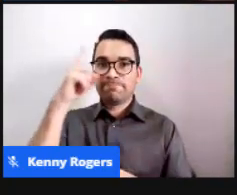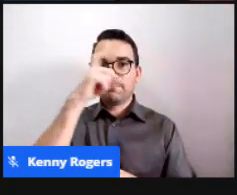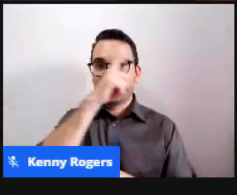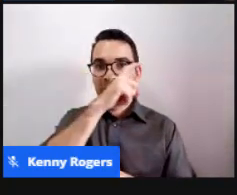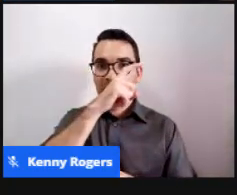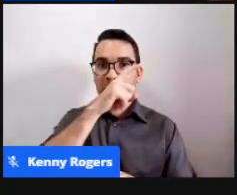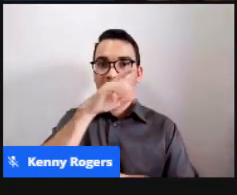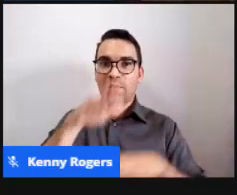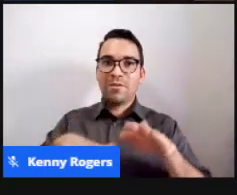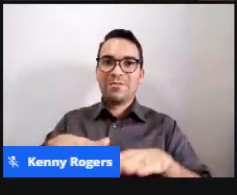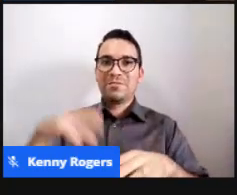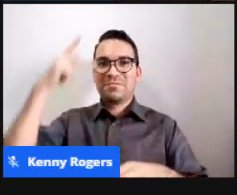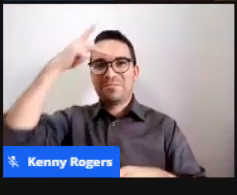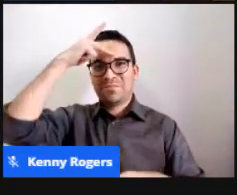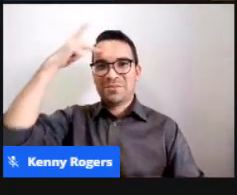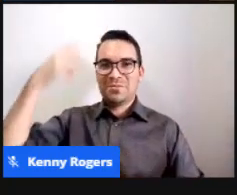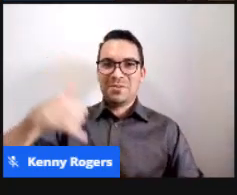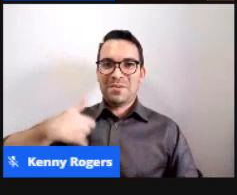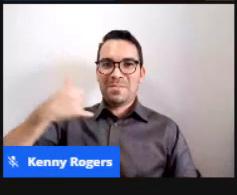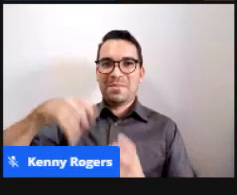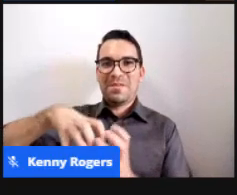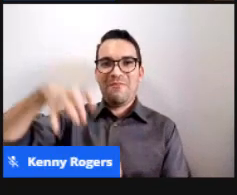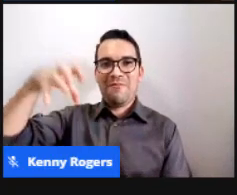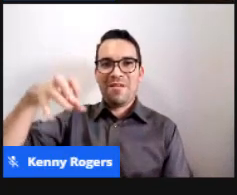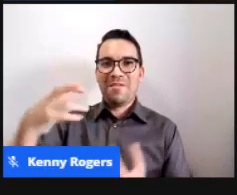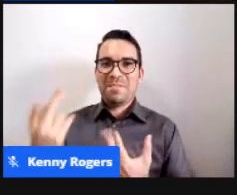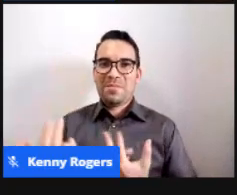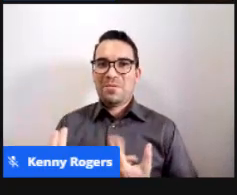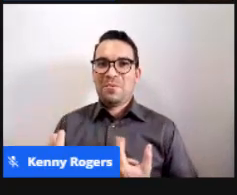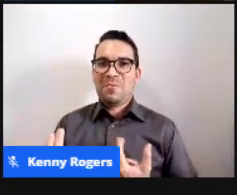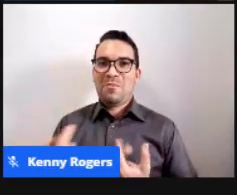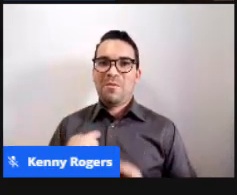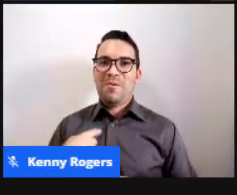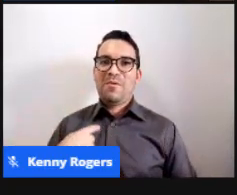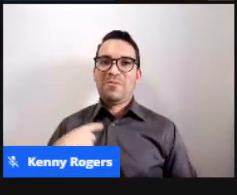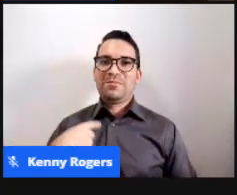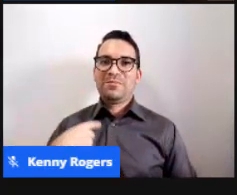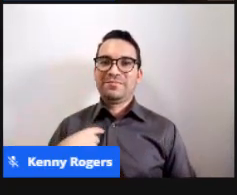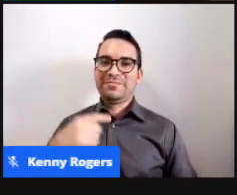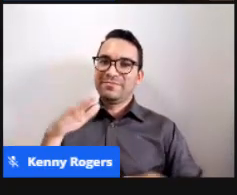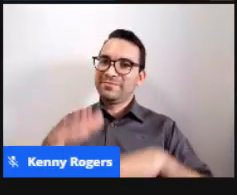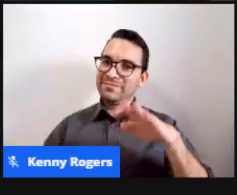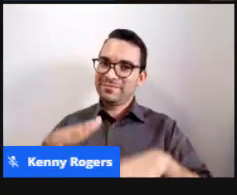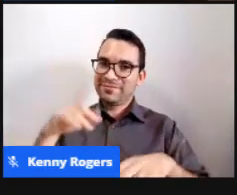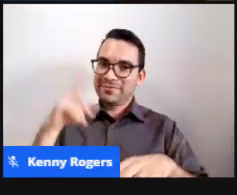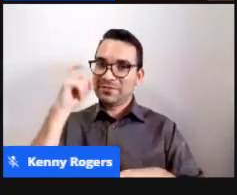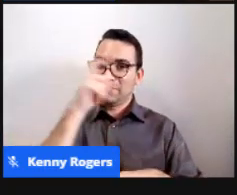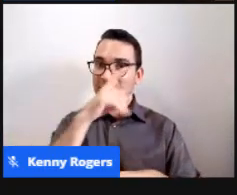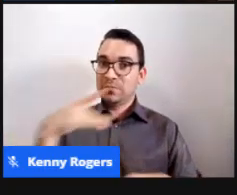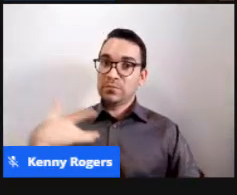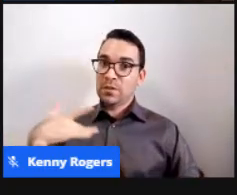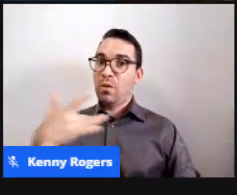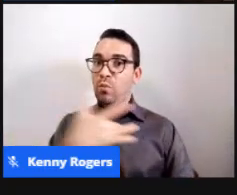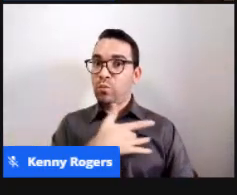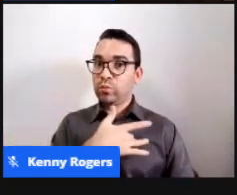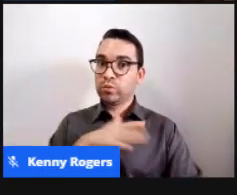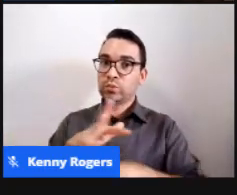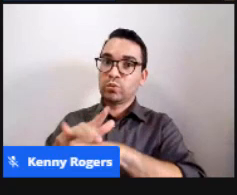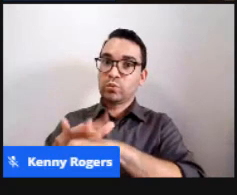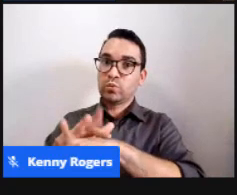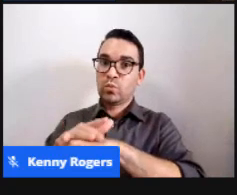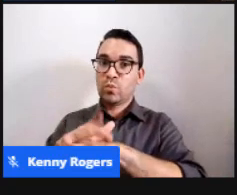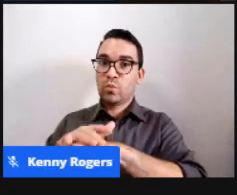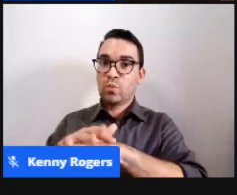né? Não vou nem falar, né? Que tem algumas comorbidades e a gente não pode se arriscar, porque eu não sei se eu estou no grupo